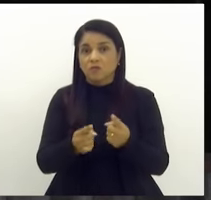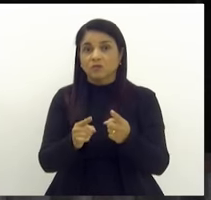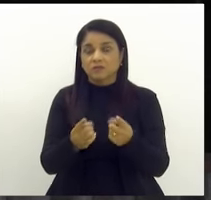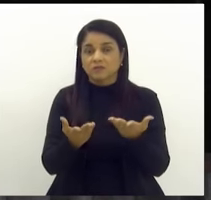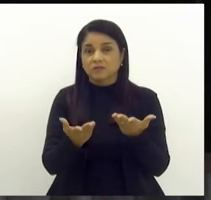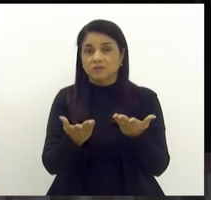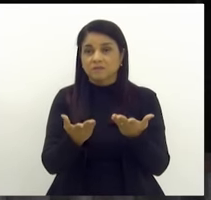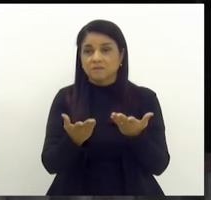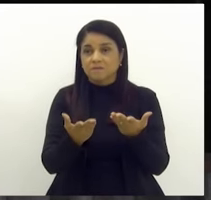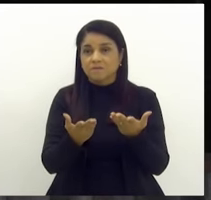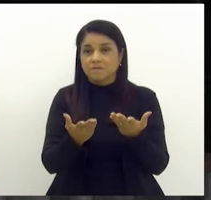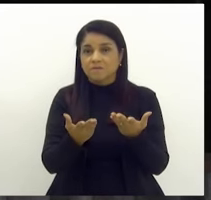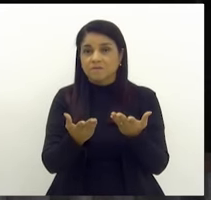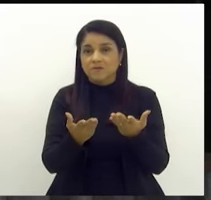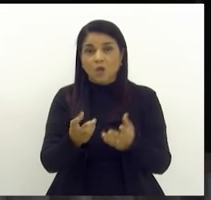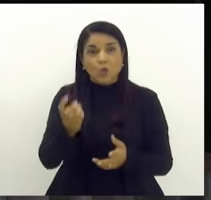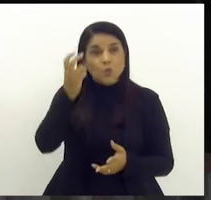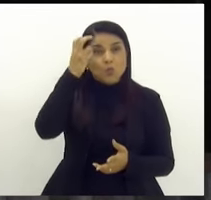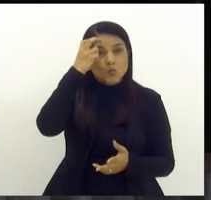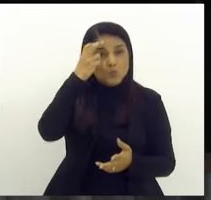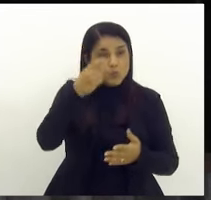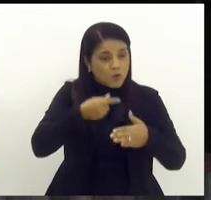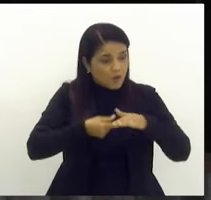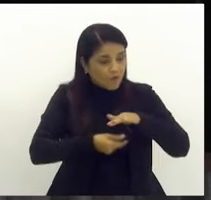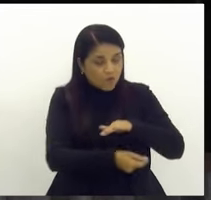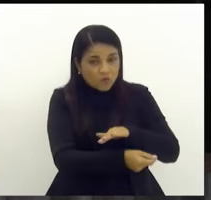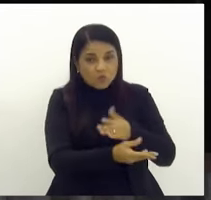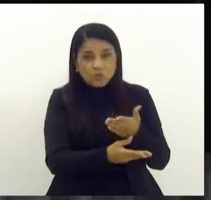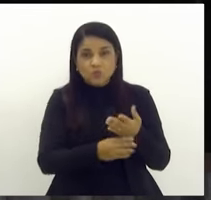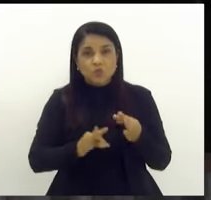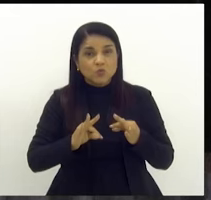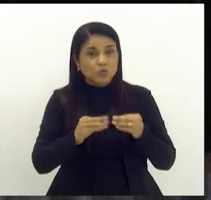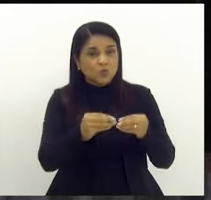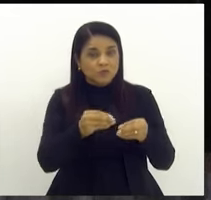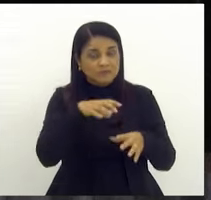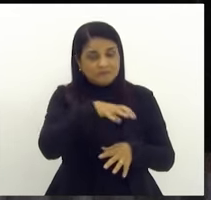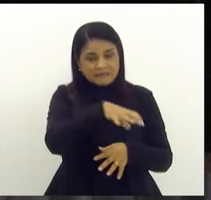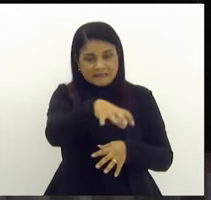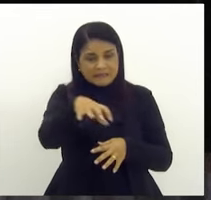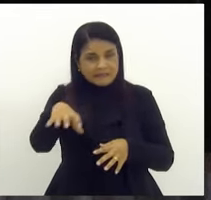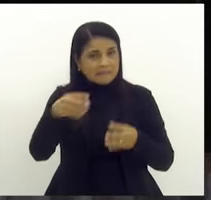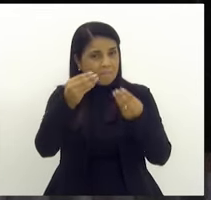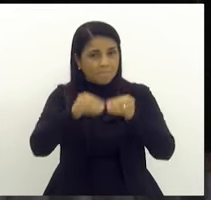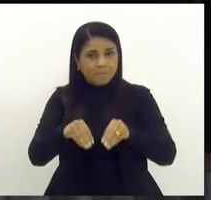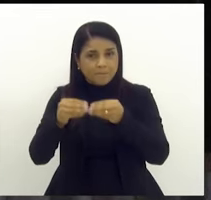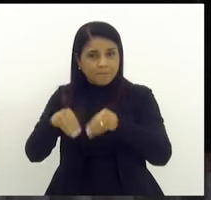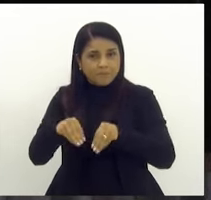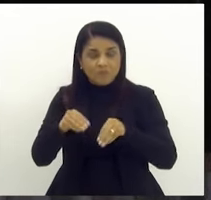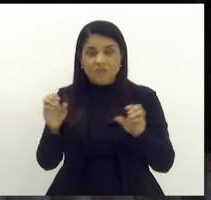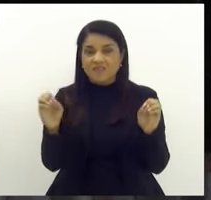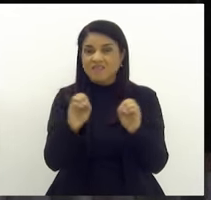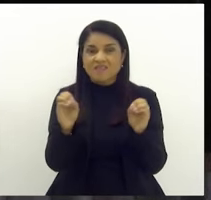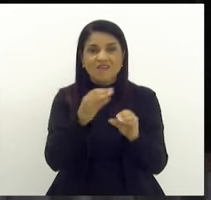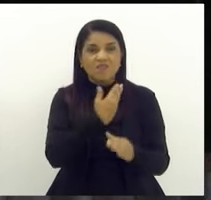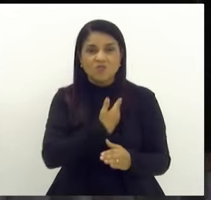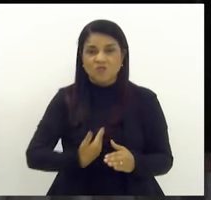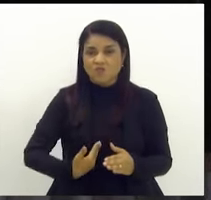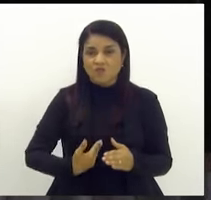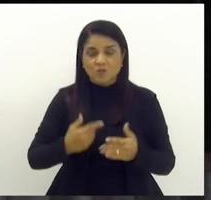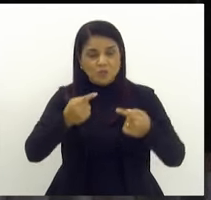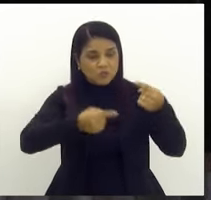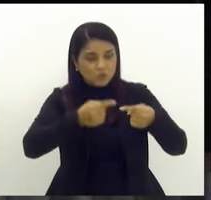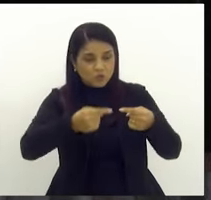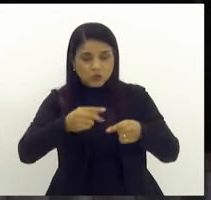o fundo de da cultura todas as áreas vão ser afetadas não tem ninguém aqui do governo para discutir para se